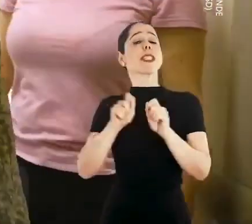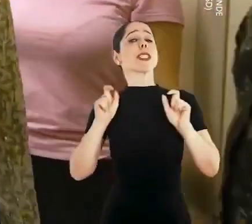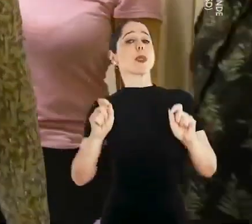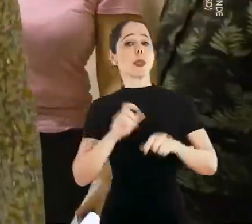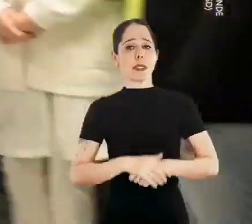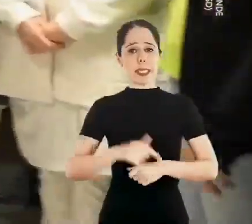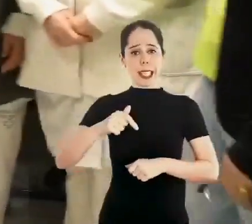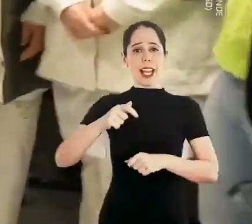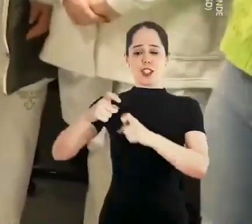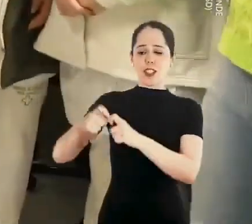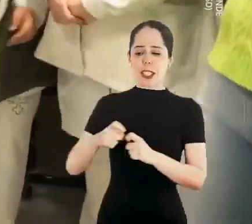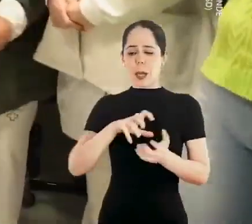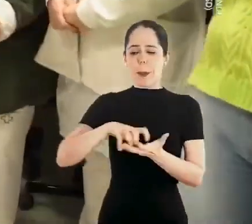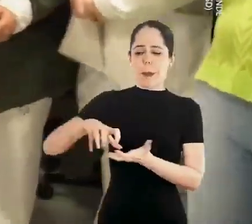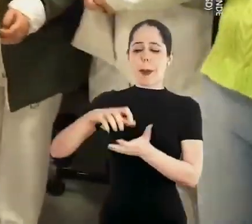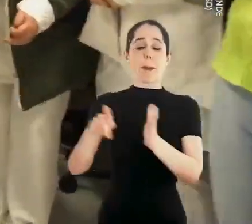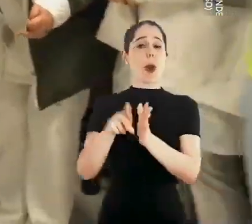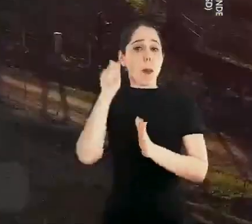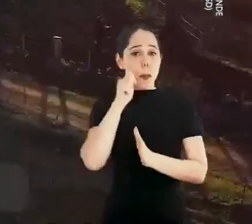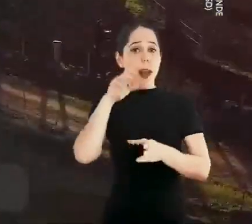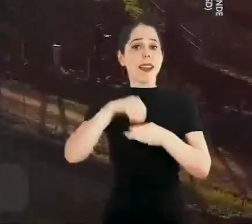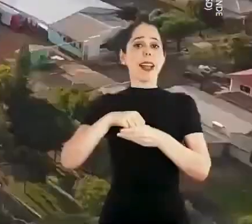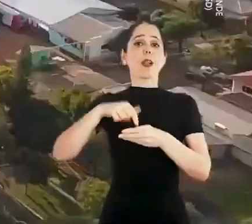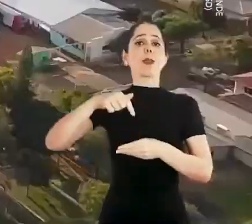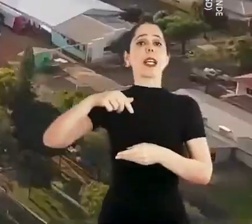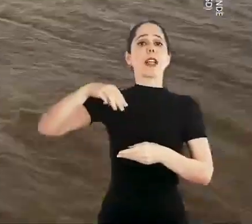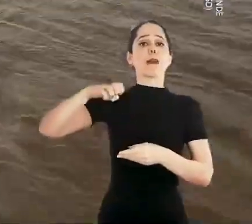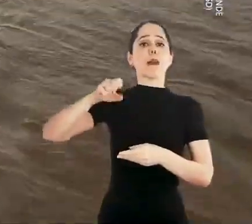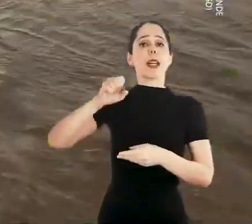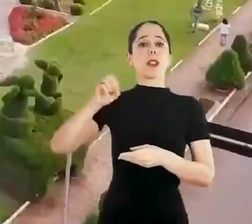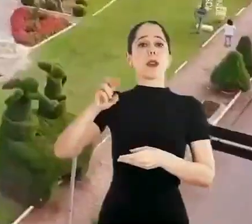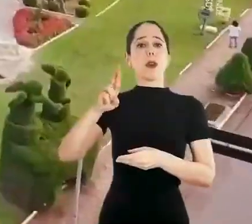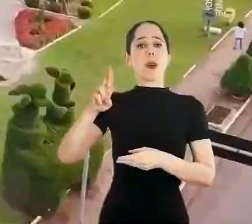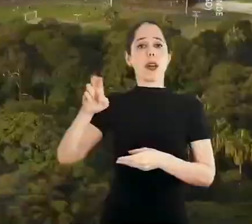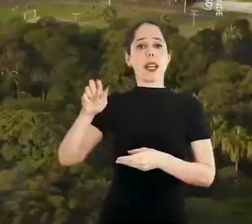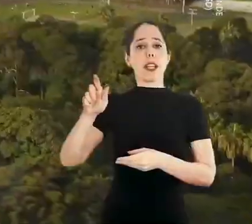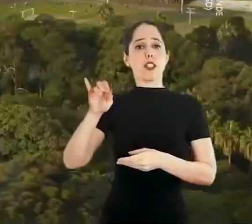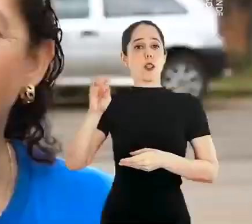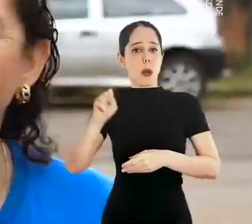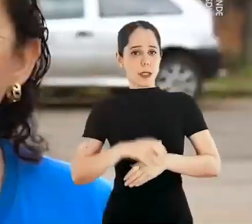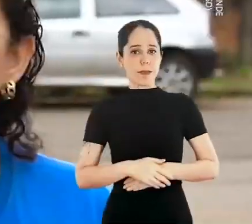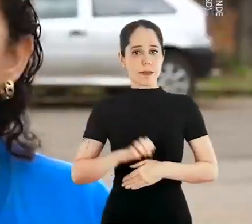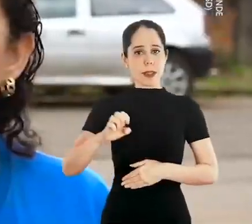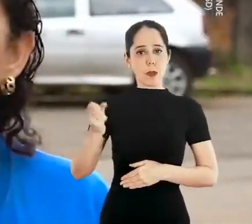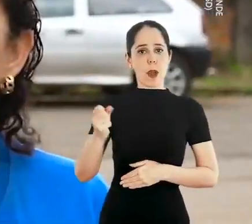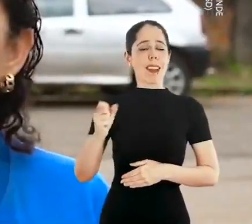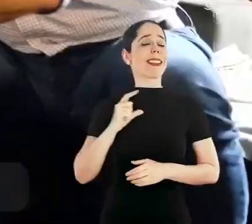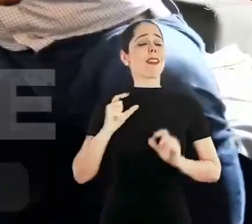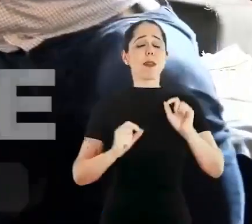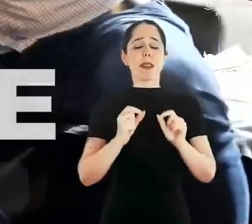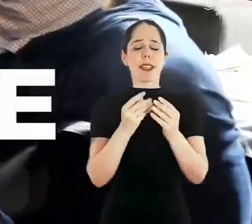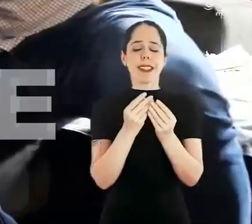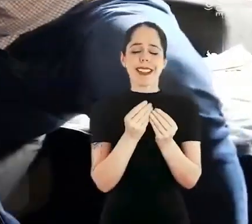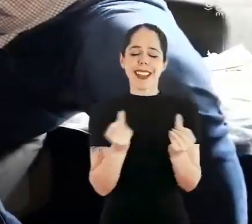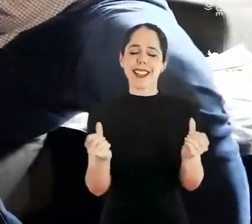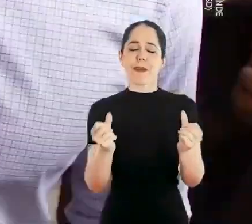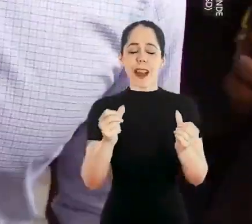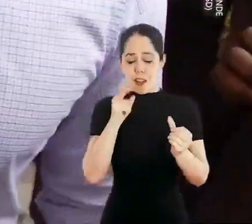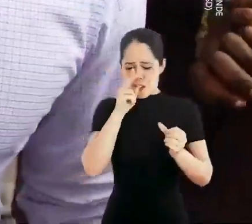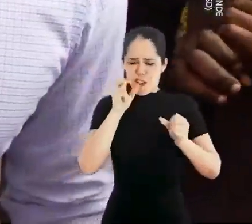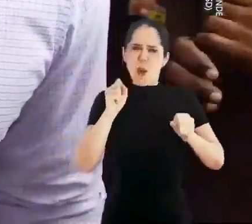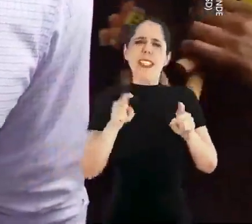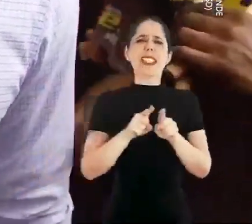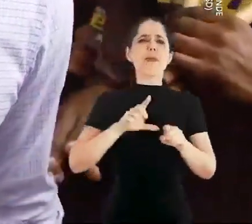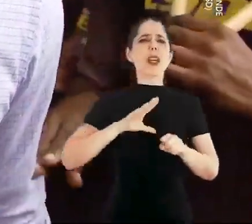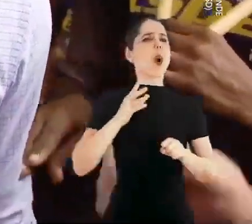vai fazer 7 clínicas da mulher em 7 mesorregiões. Eduardo teve sensibilidade, força